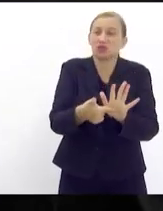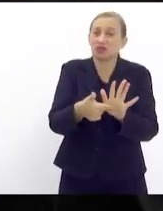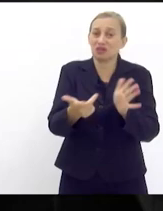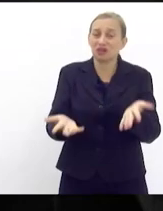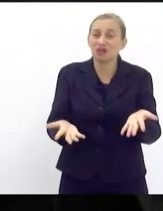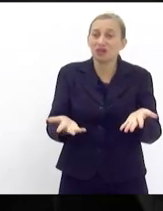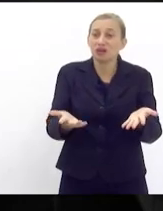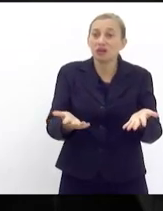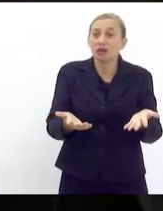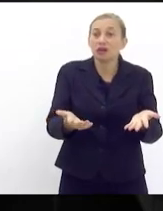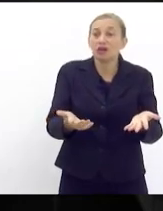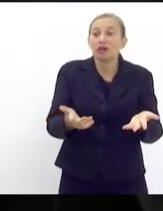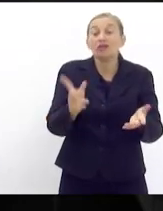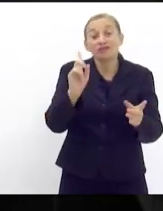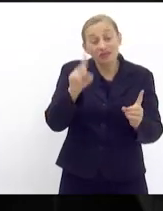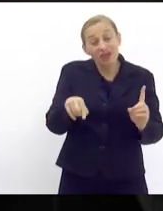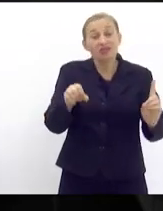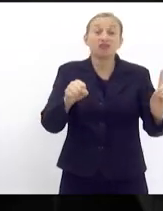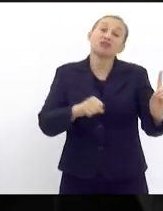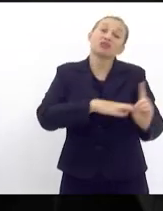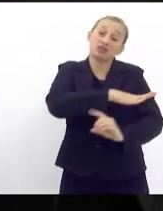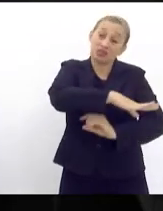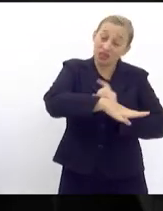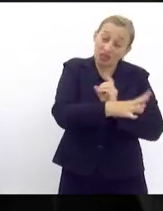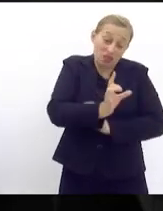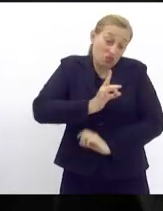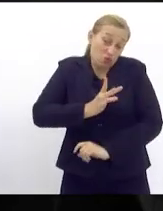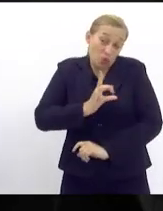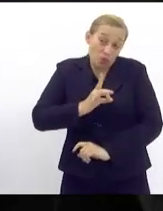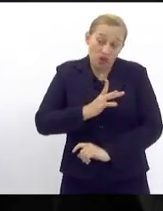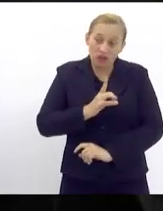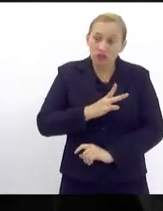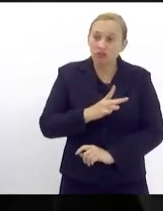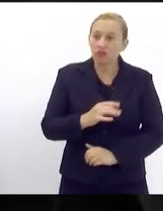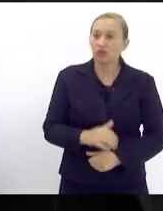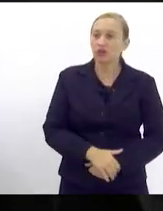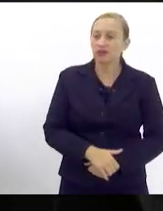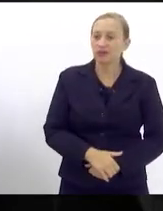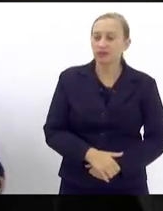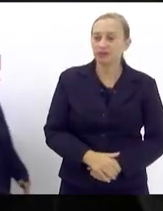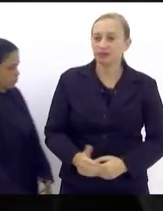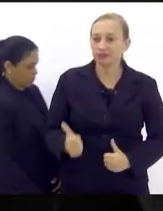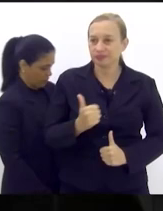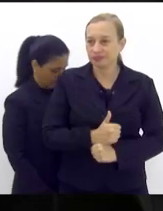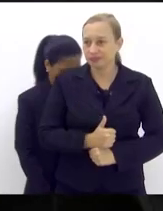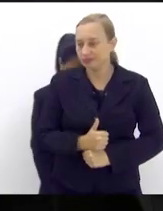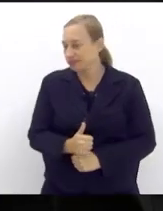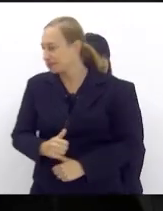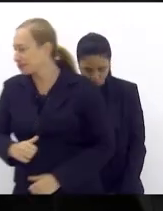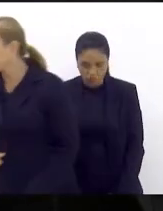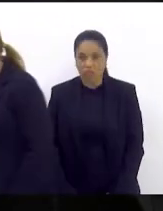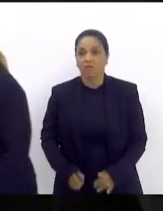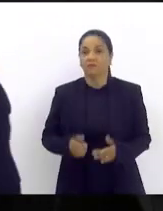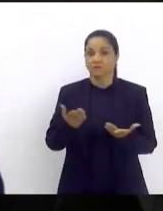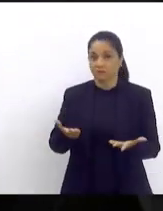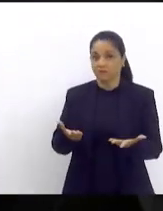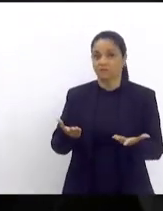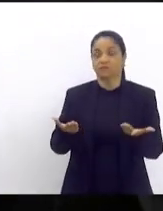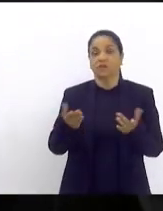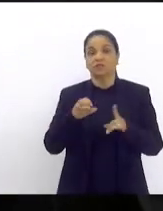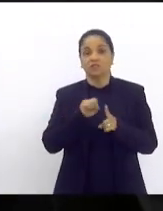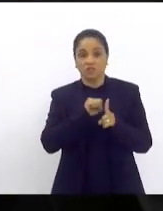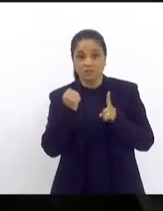e essa é a sociedade do medo que a gente vive que perpassa muitas